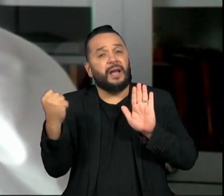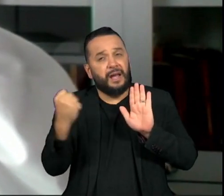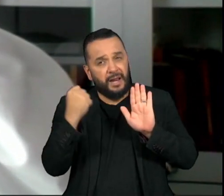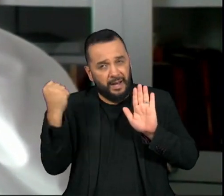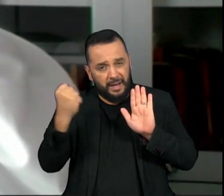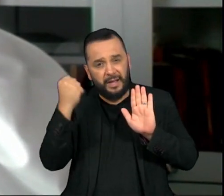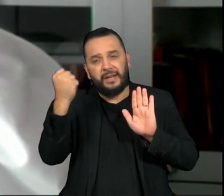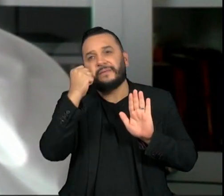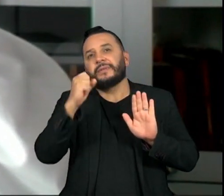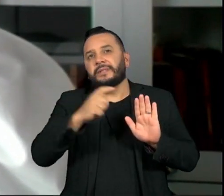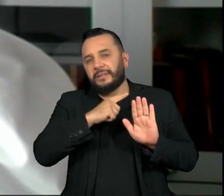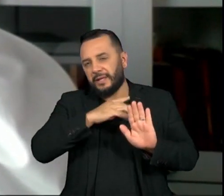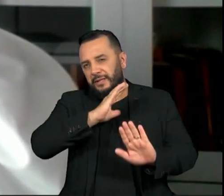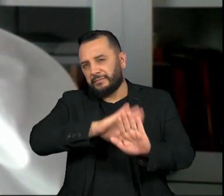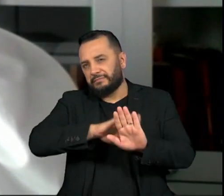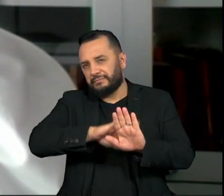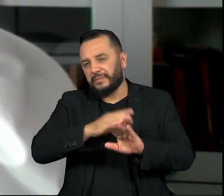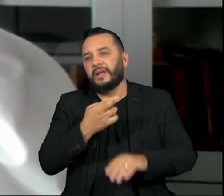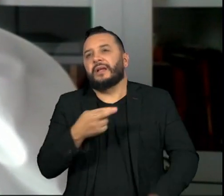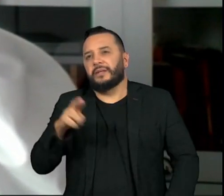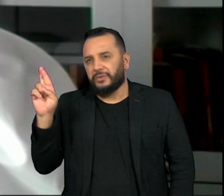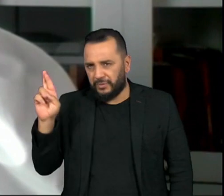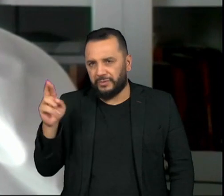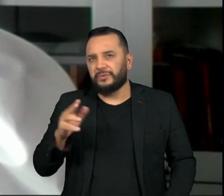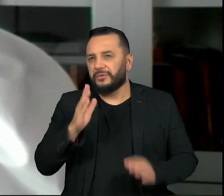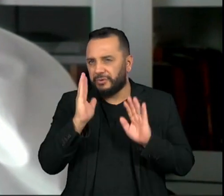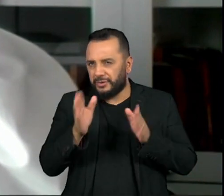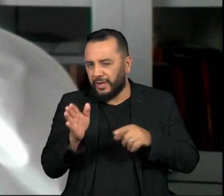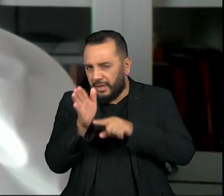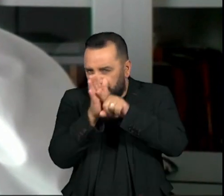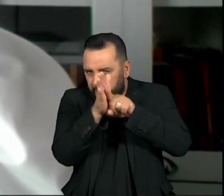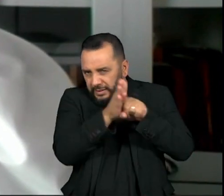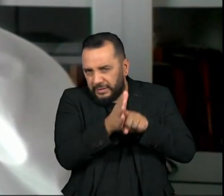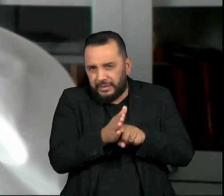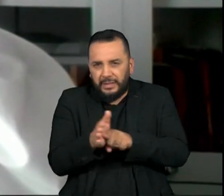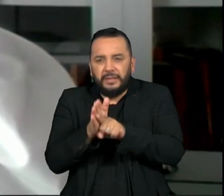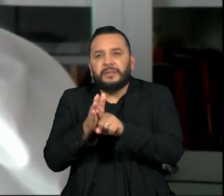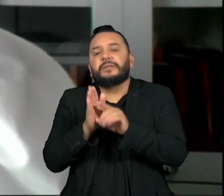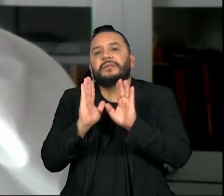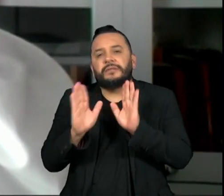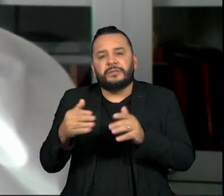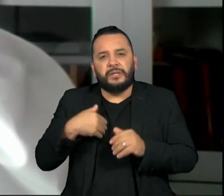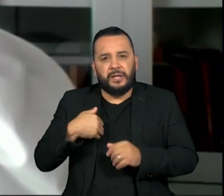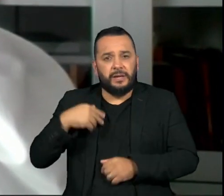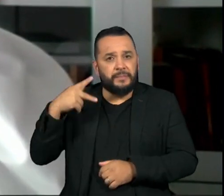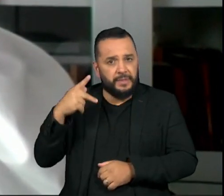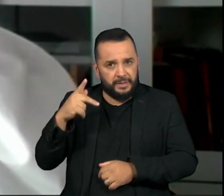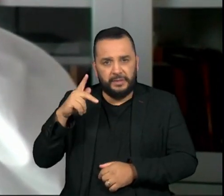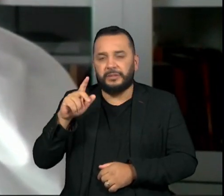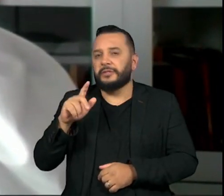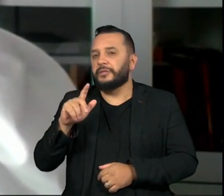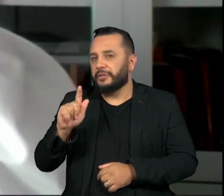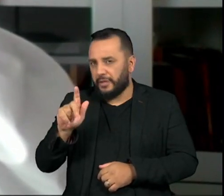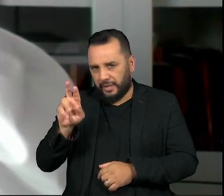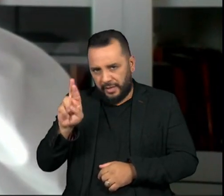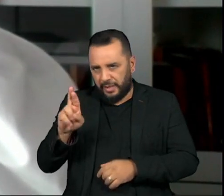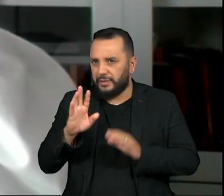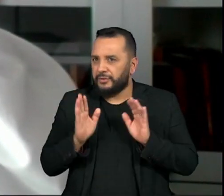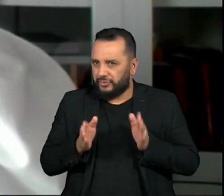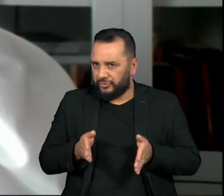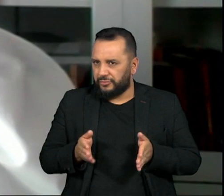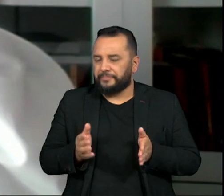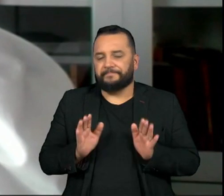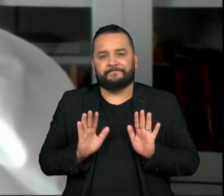gravíssimos com motivação religiosa que já foram mapeados pela Procuradoria da República, mas